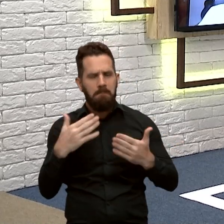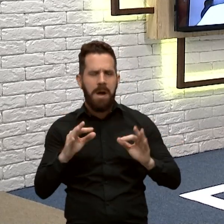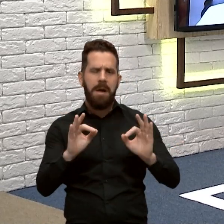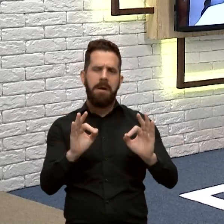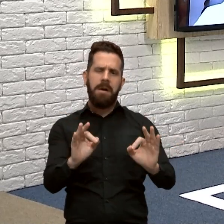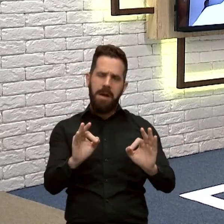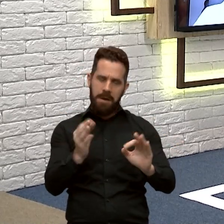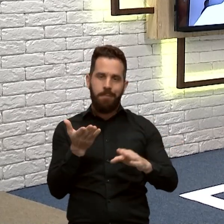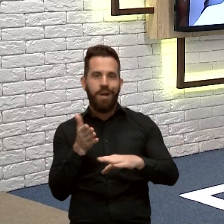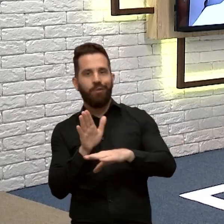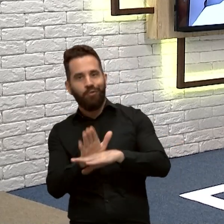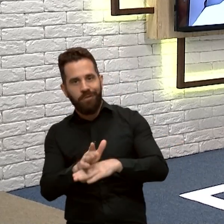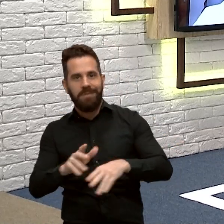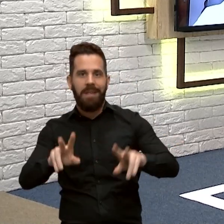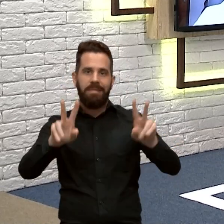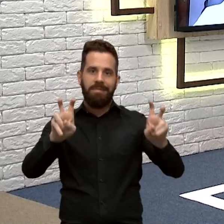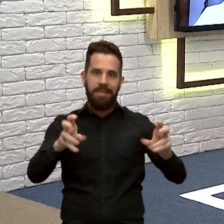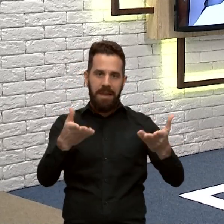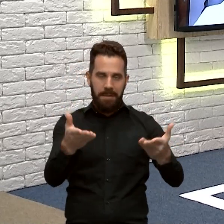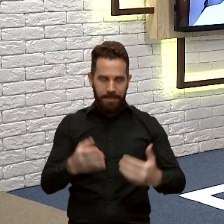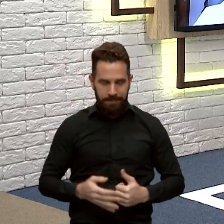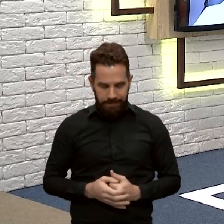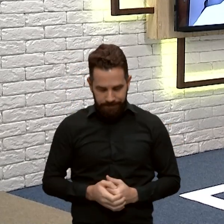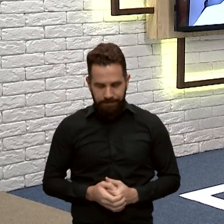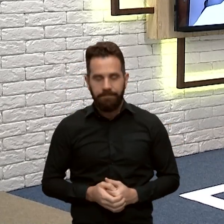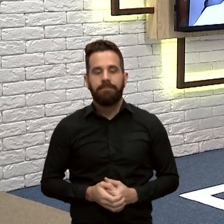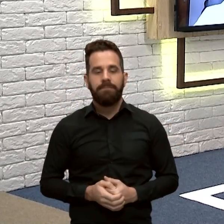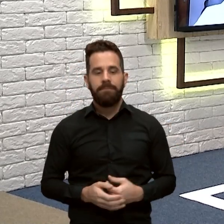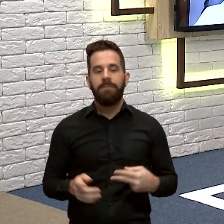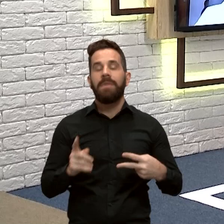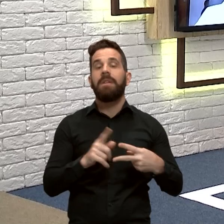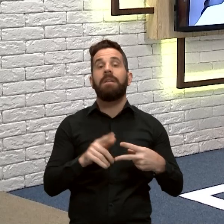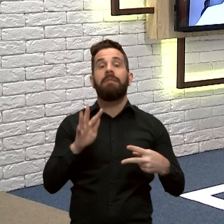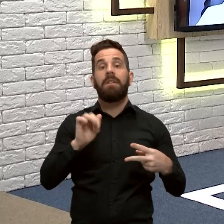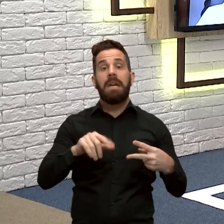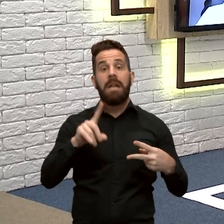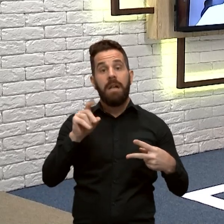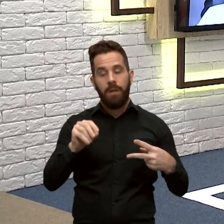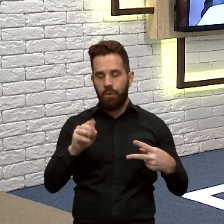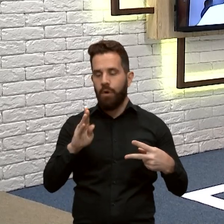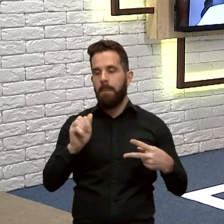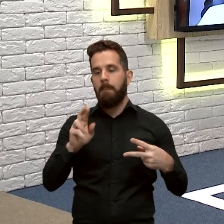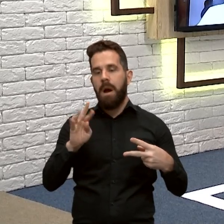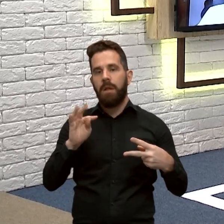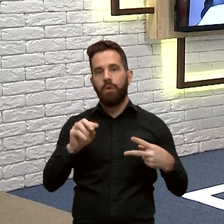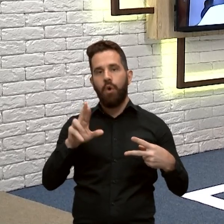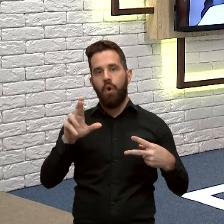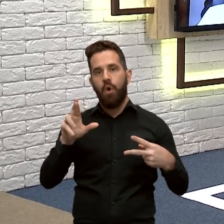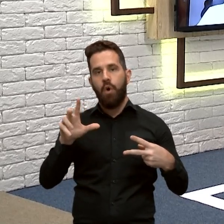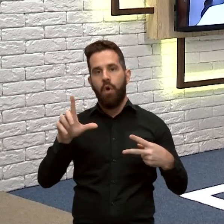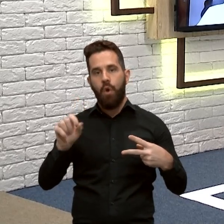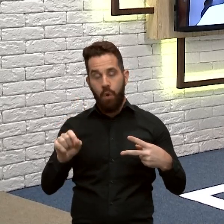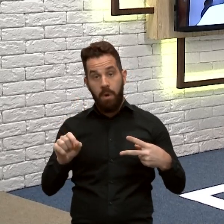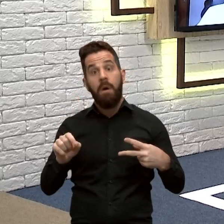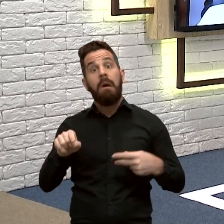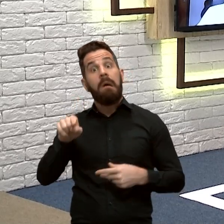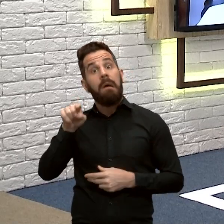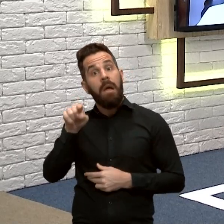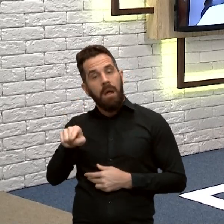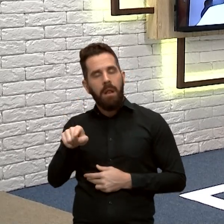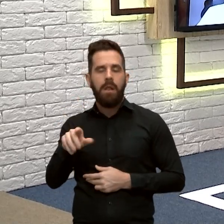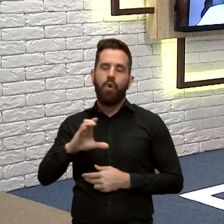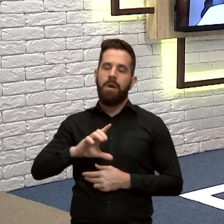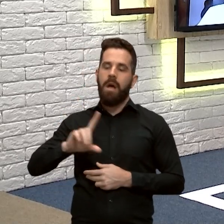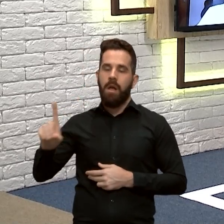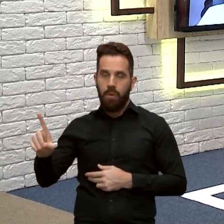na discussão do tema. Obrigada. Vamos conversar também com o Fernando Bartolo, que é coordenador da incubadora social da UFG. Ele